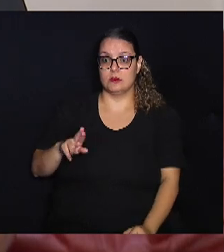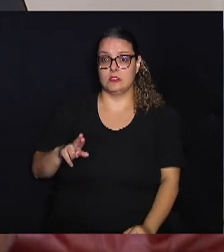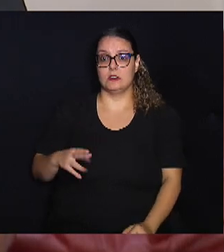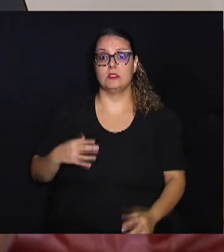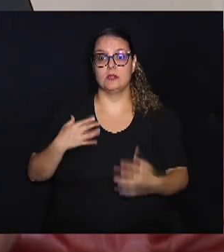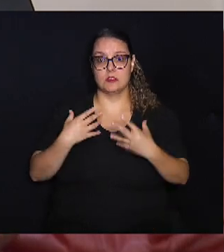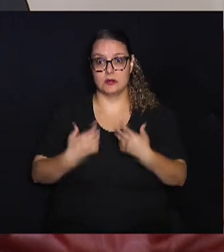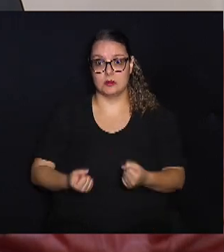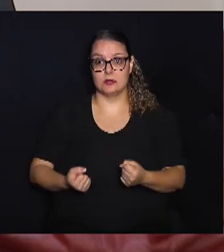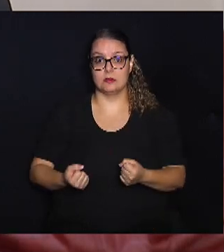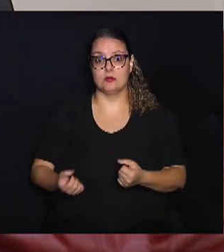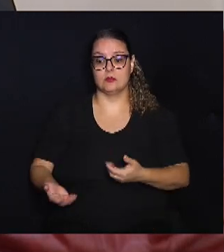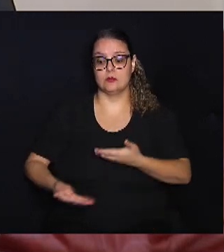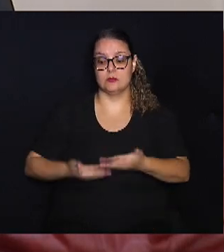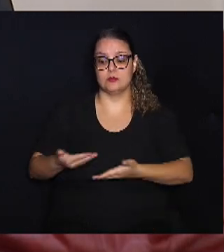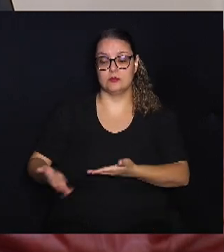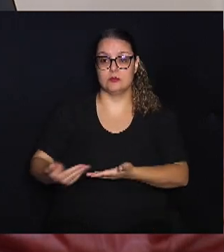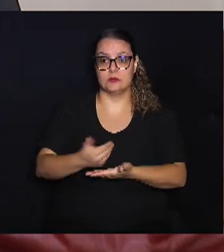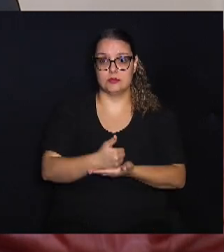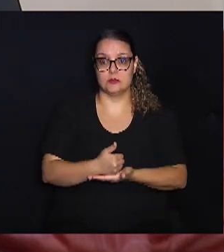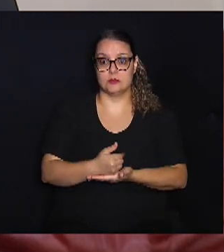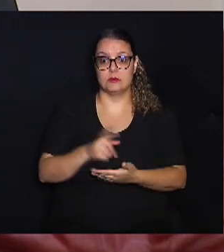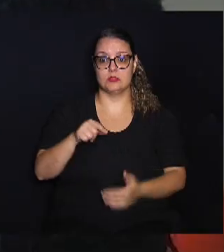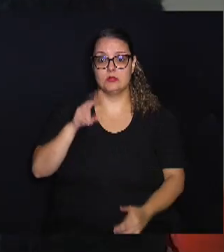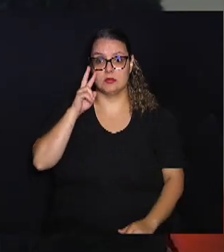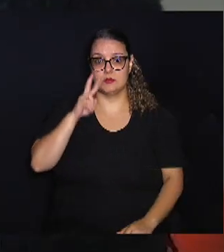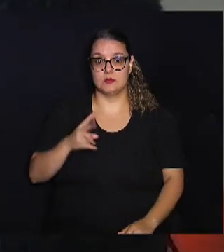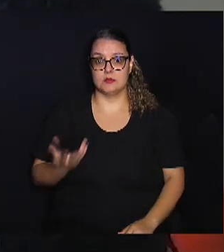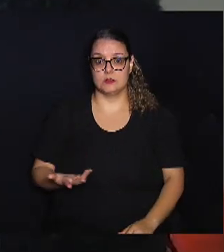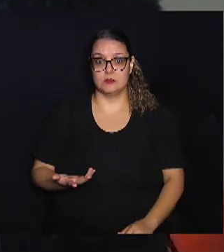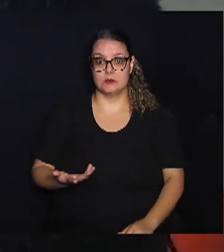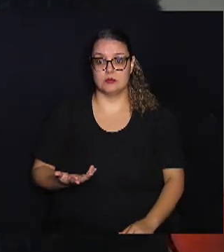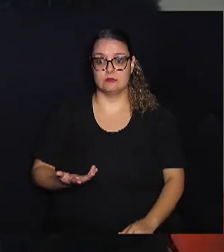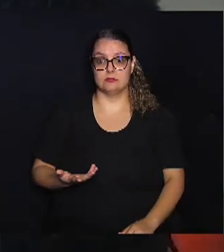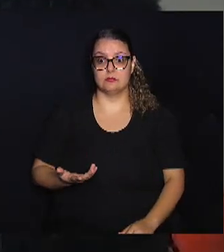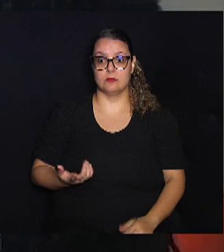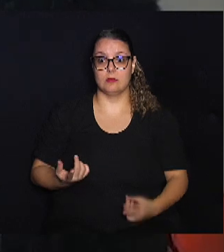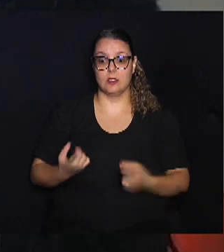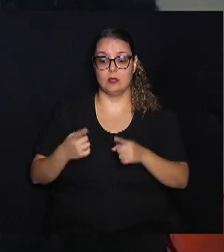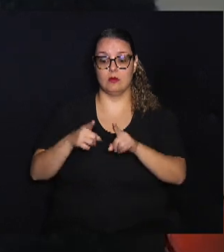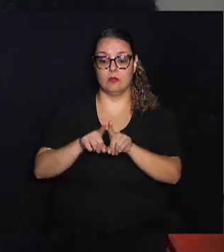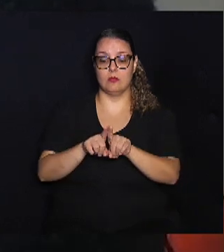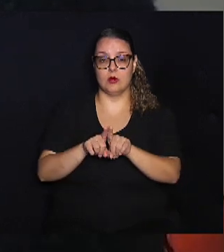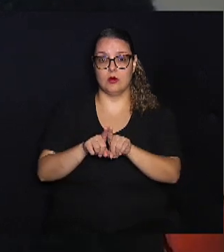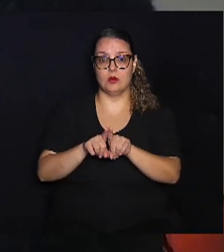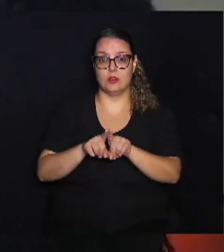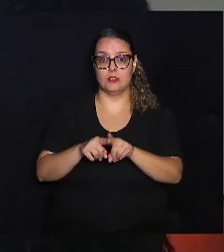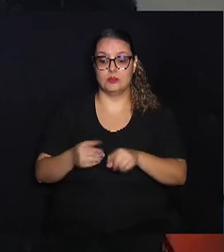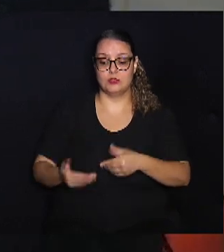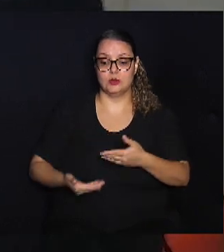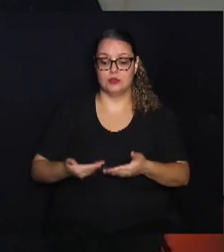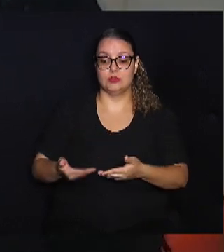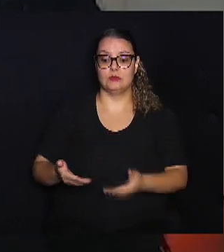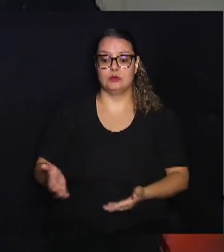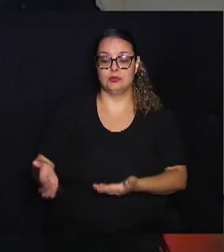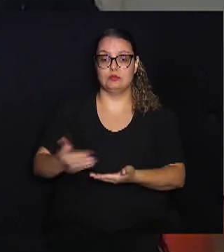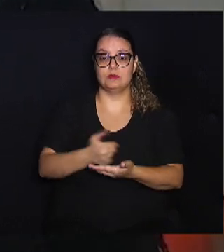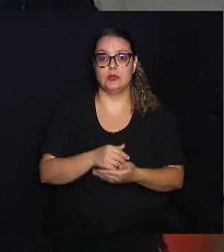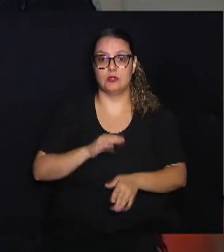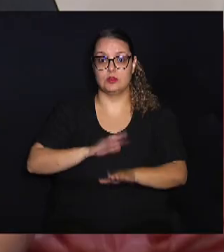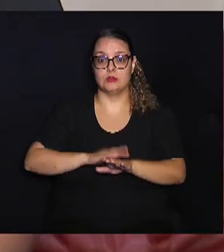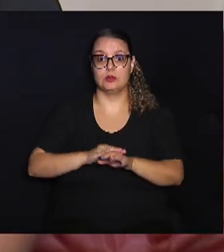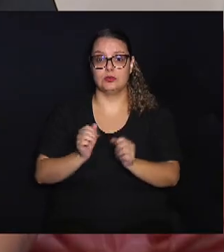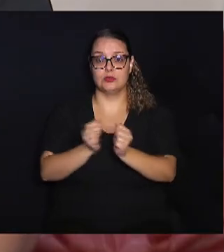junto ao serviço de acolhimento. Então hoje o Trilhar é visto como uma parceria, um braço dos serviços de acolhimento para atuar junto com